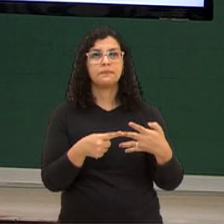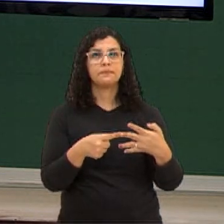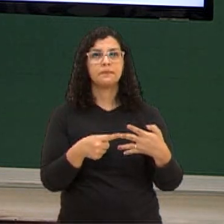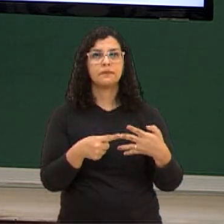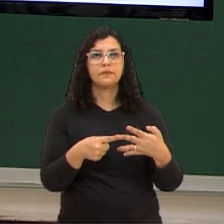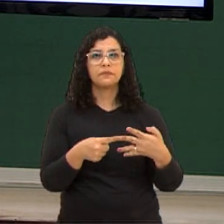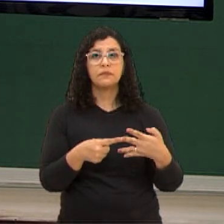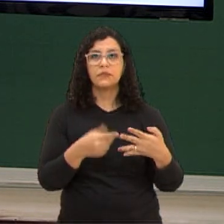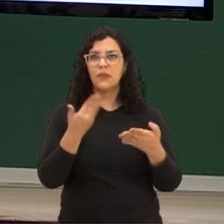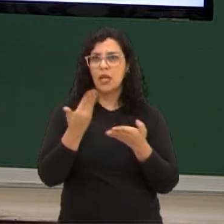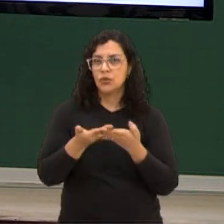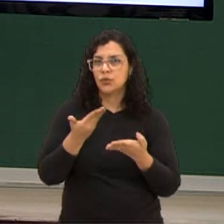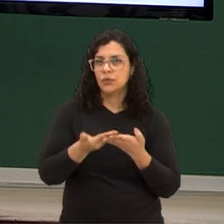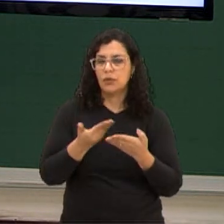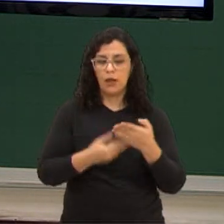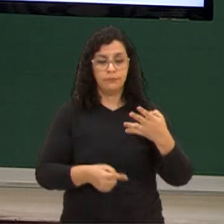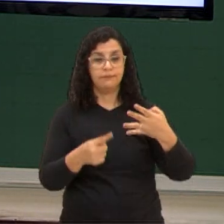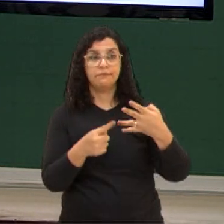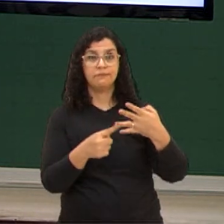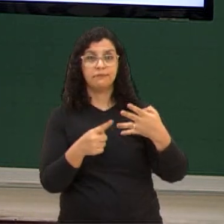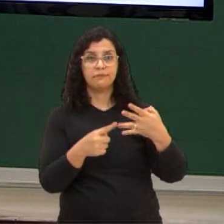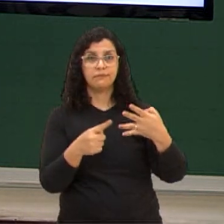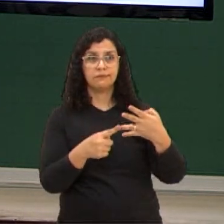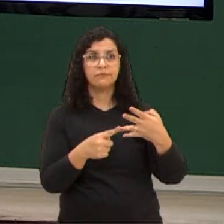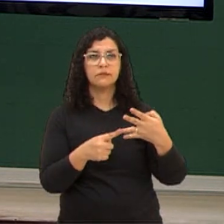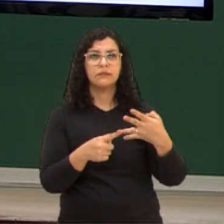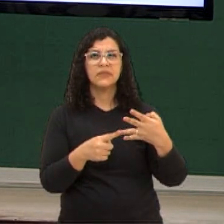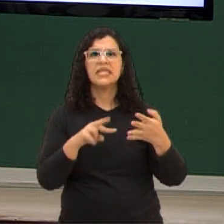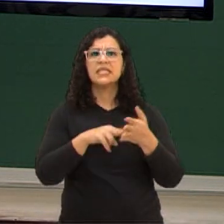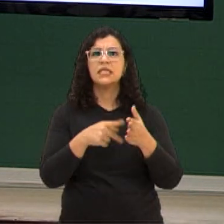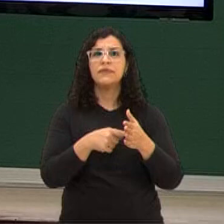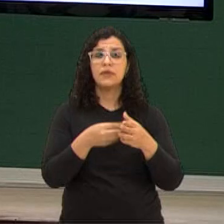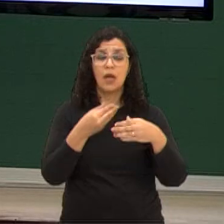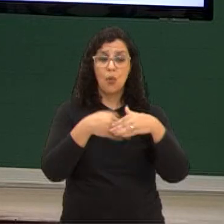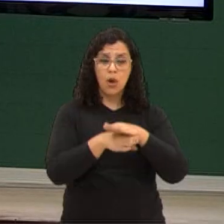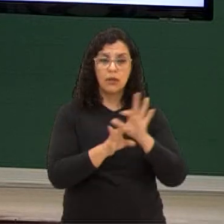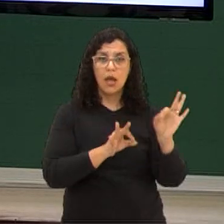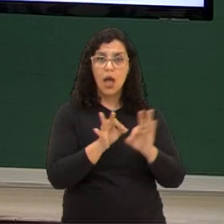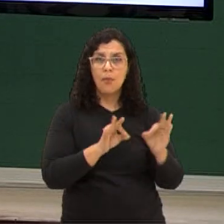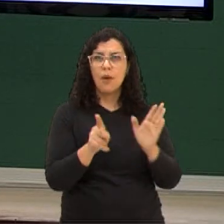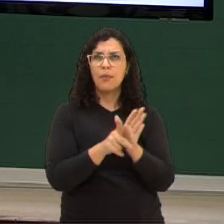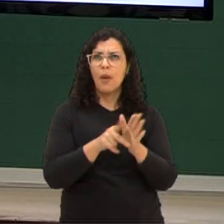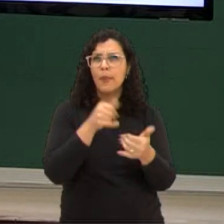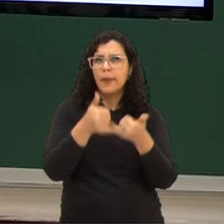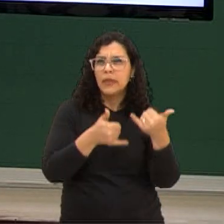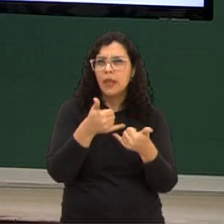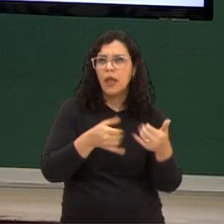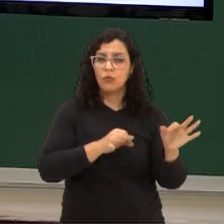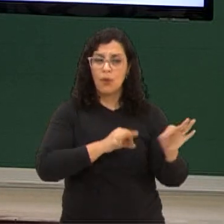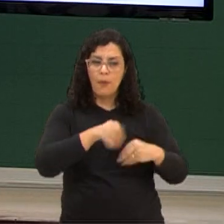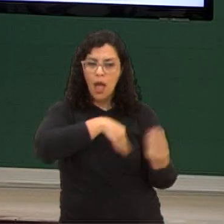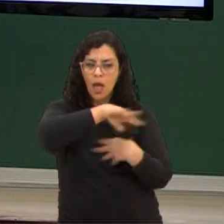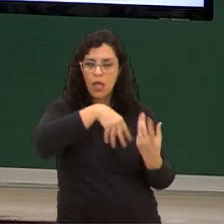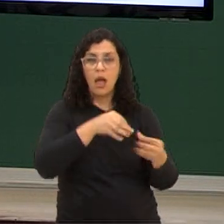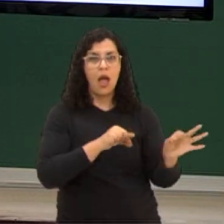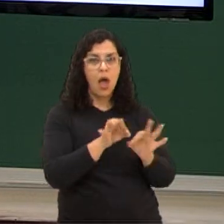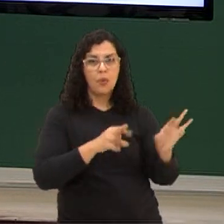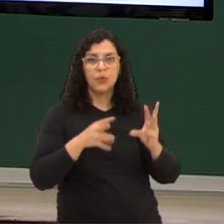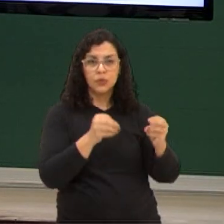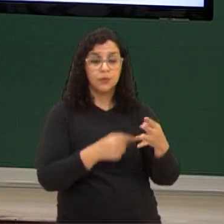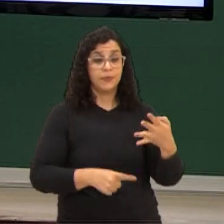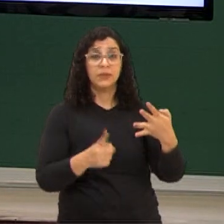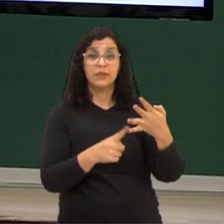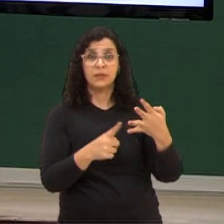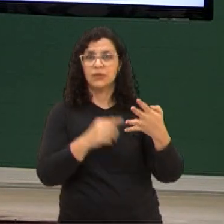né? Estudar. Recorrer é guardar os brinquedos, né? Arrumar a bagunça ali, então.